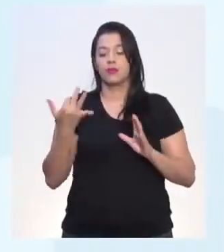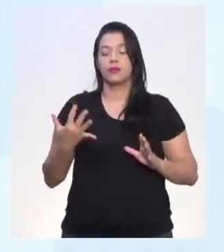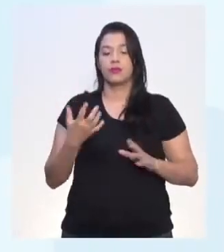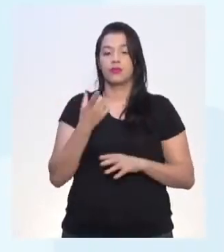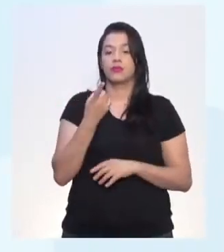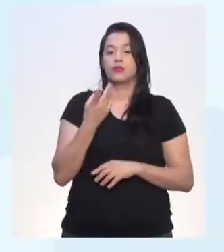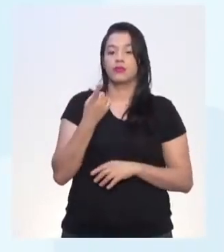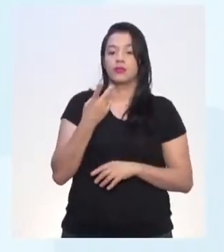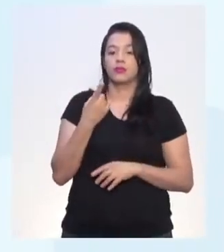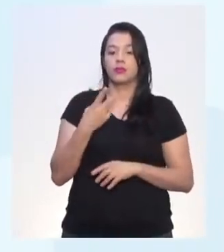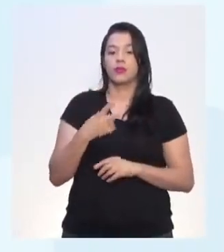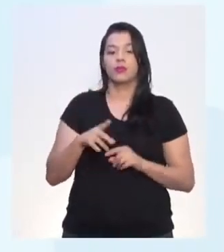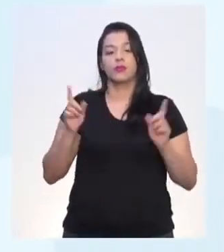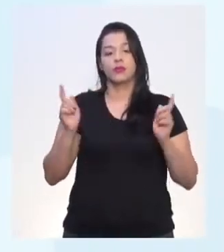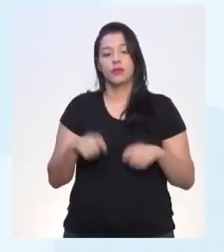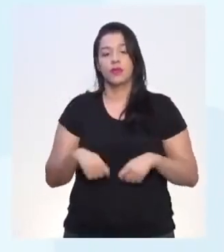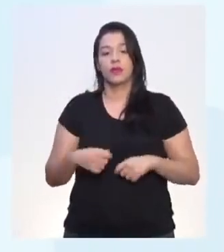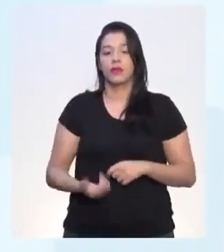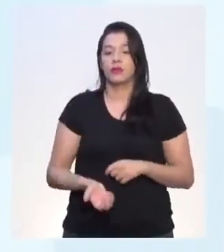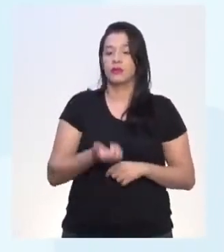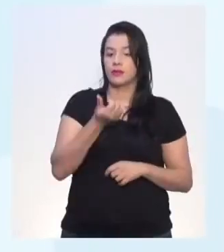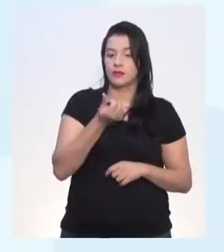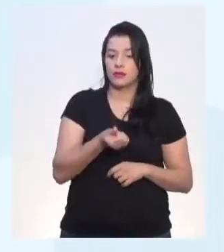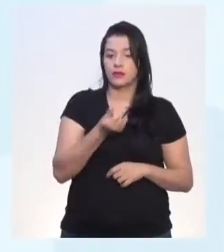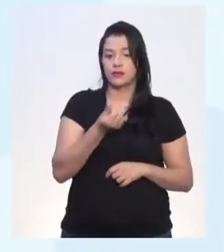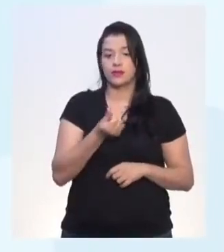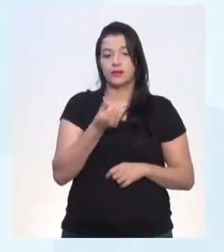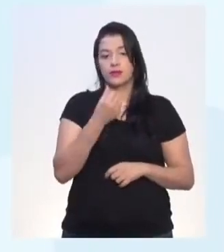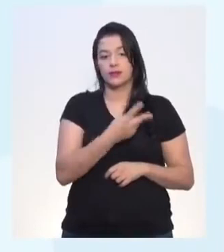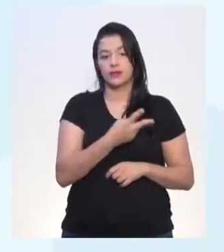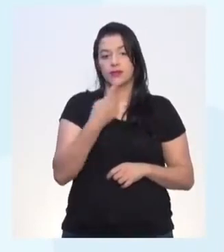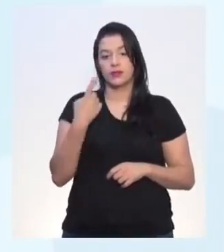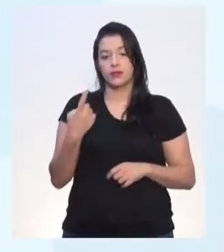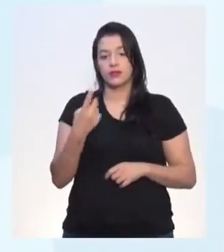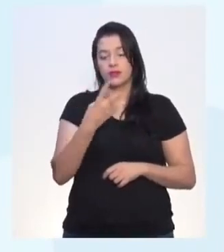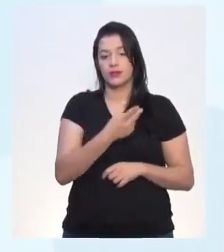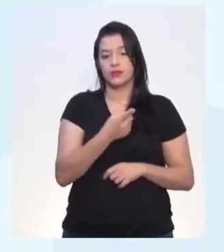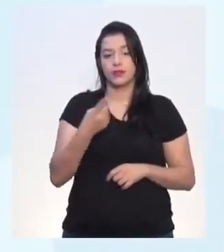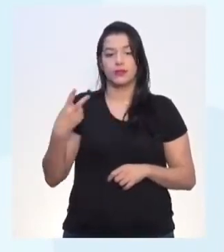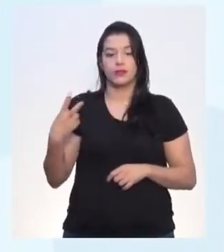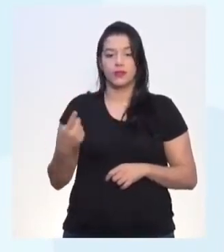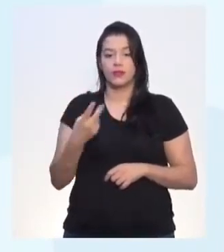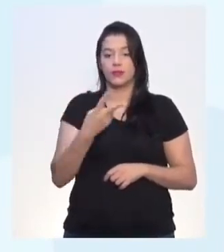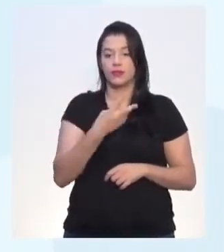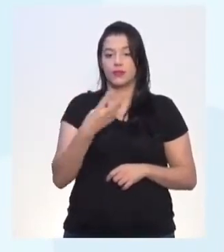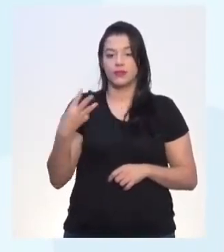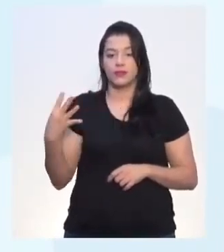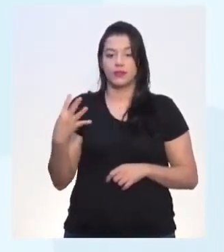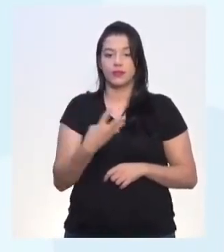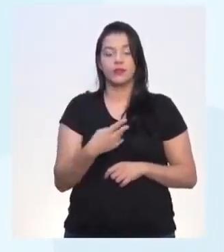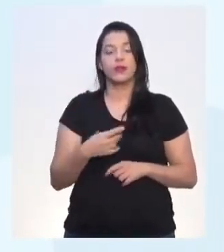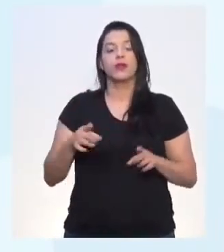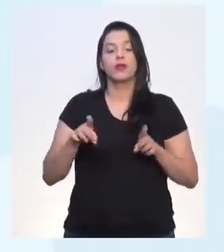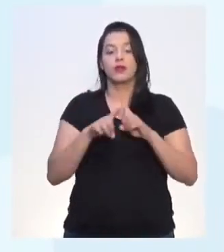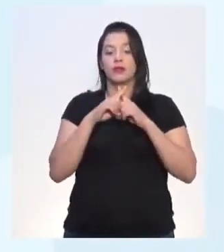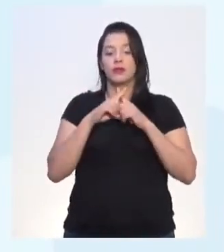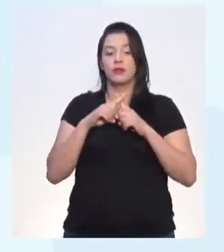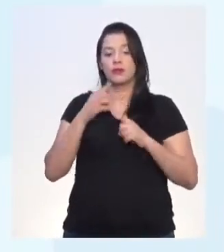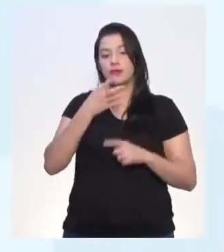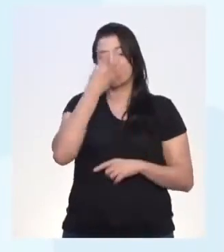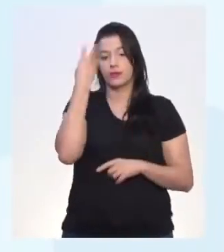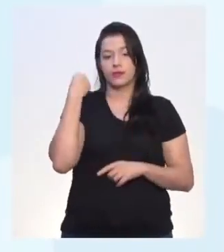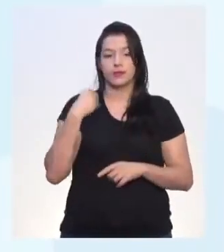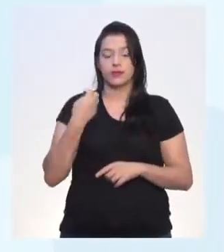Se fosse para a gente construir a tabela, a gente ia colocar lá, né? 12 vezes 1, 12 vezes 2. Só que não podemos esquecer do 0,